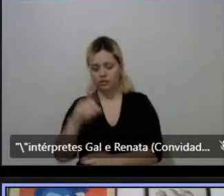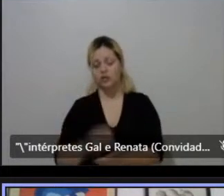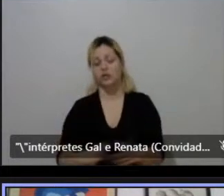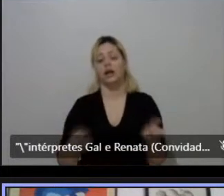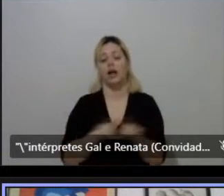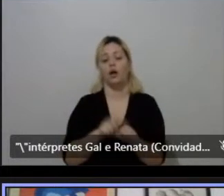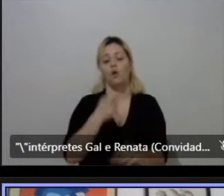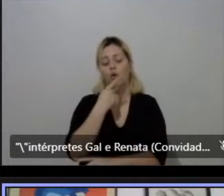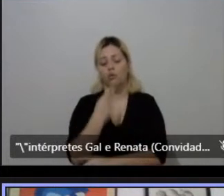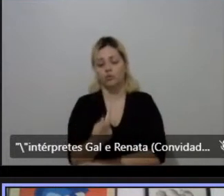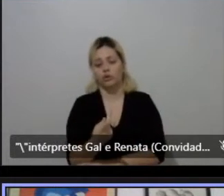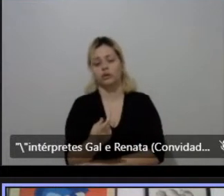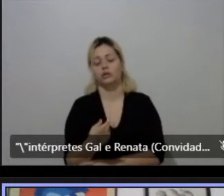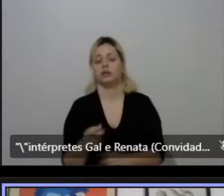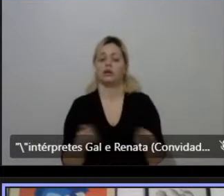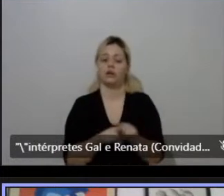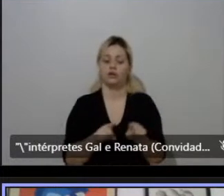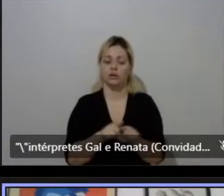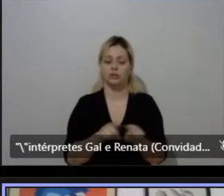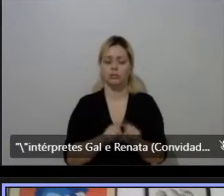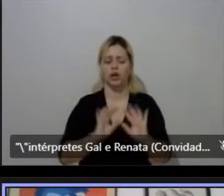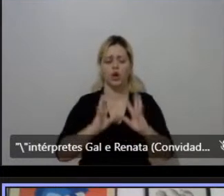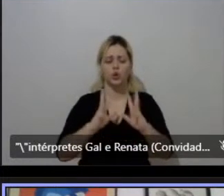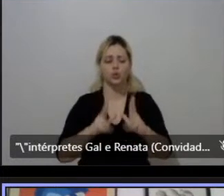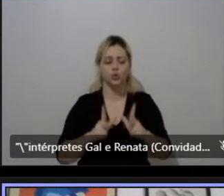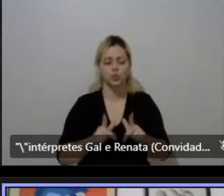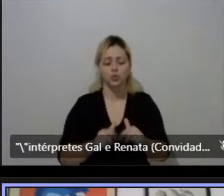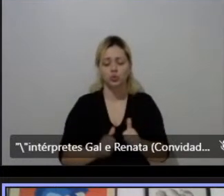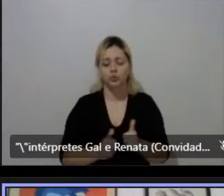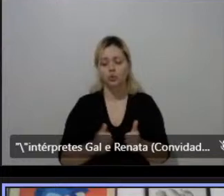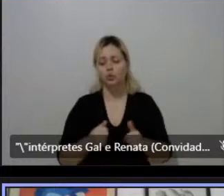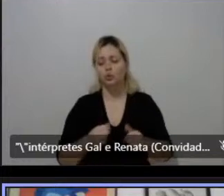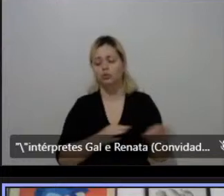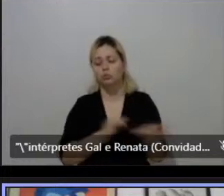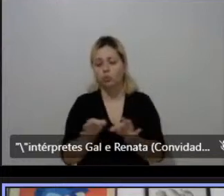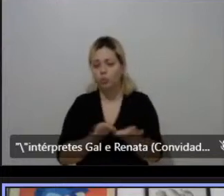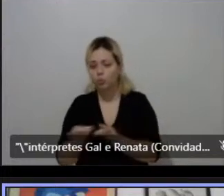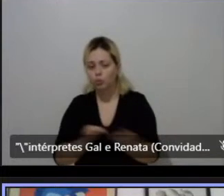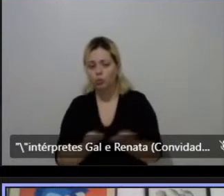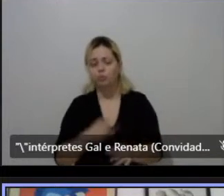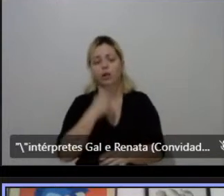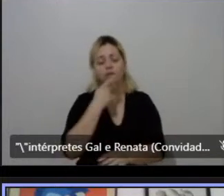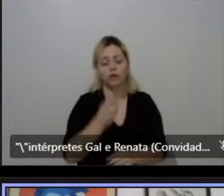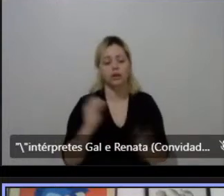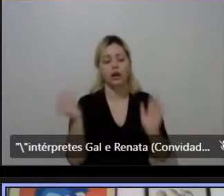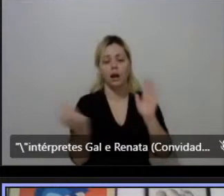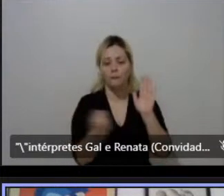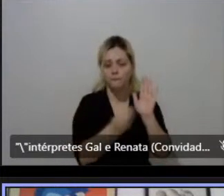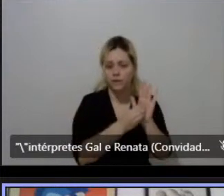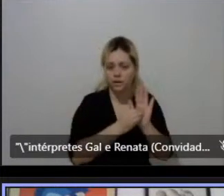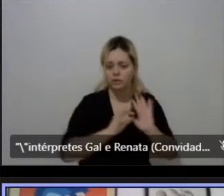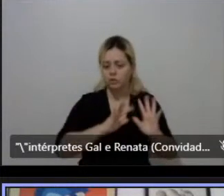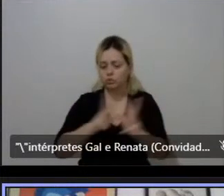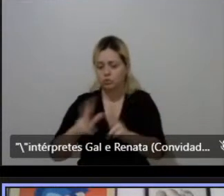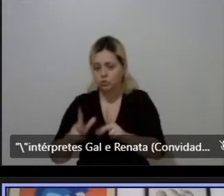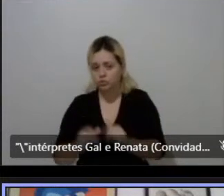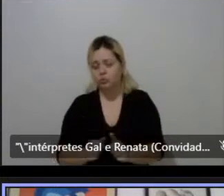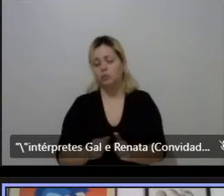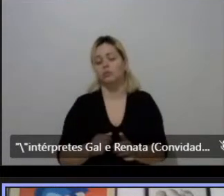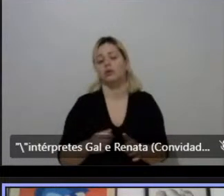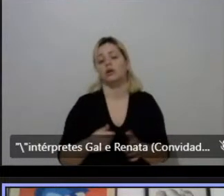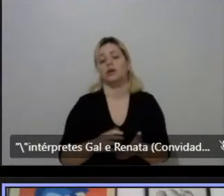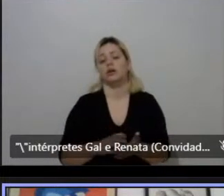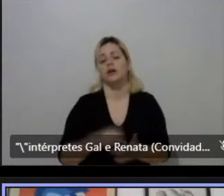vai atuando e vai rearticulando, encontrando espaços para aplicação do seu capital excedente e, ao mesmo tempo, ele